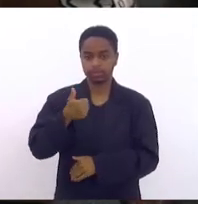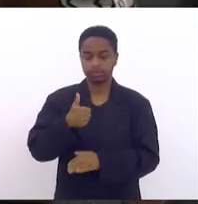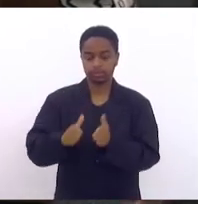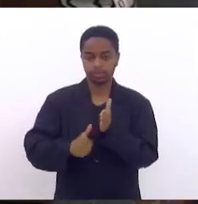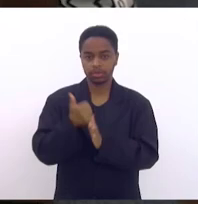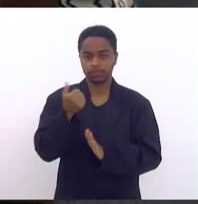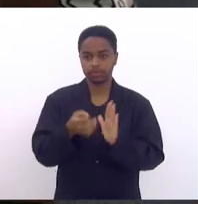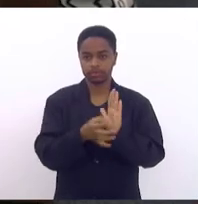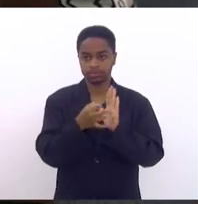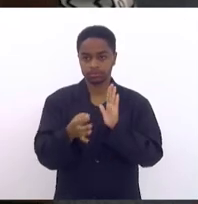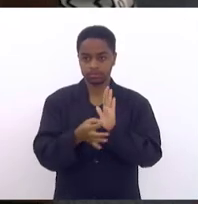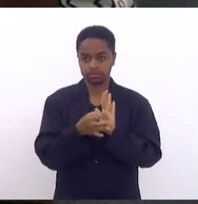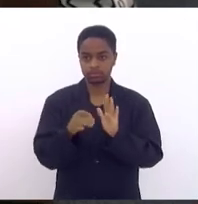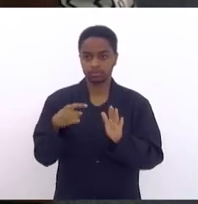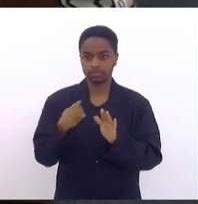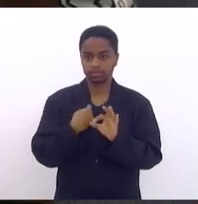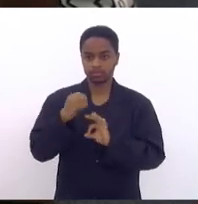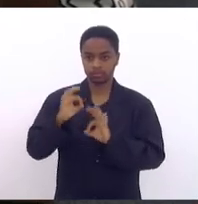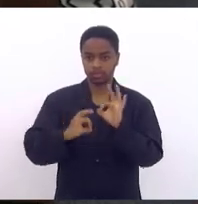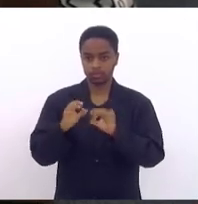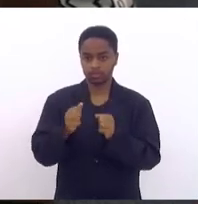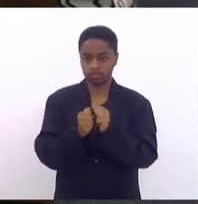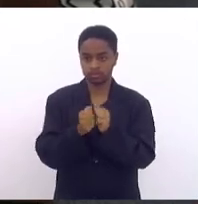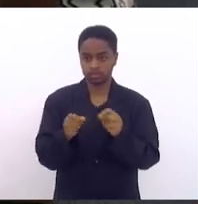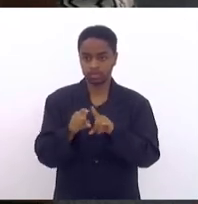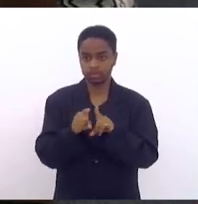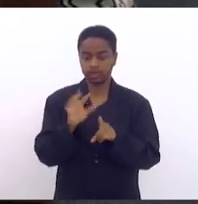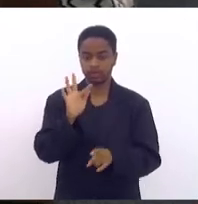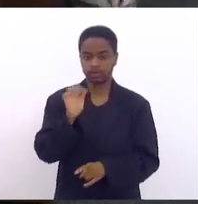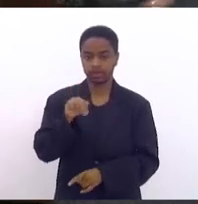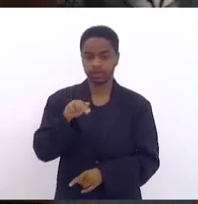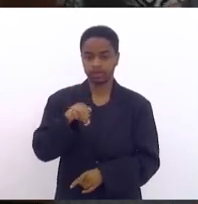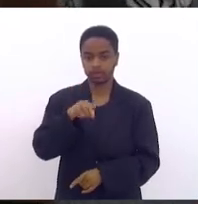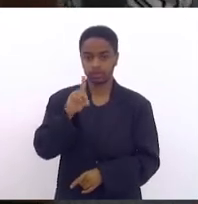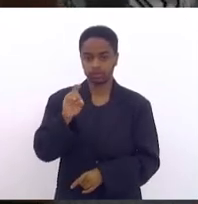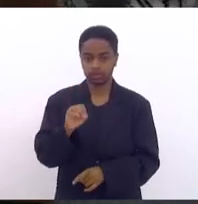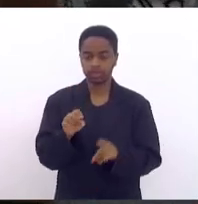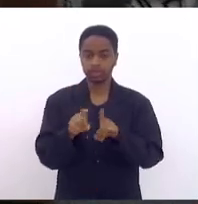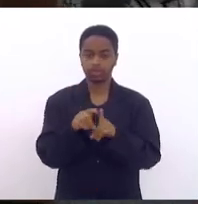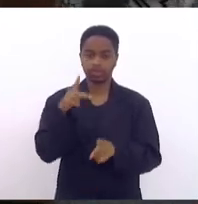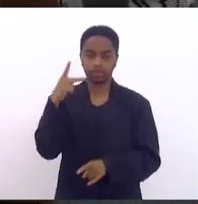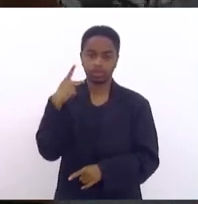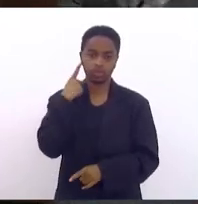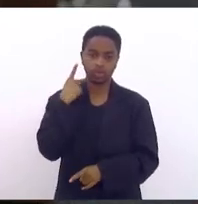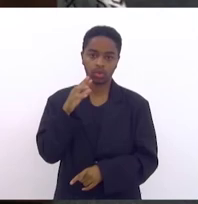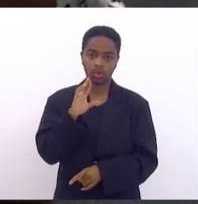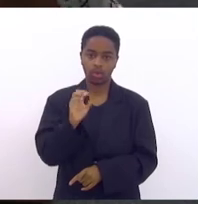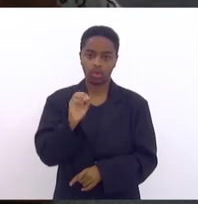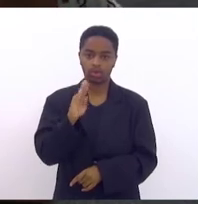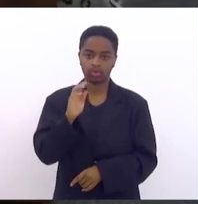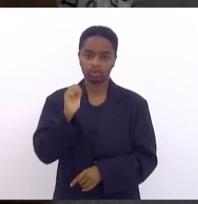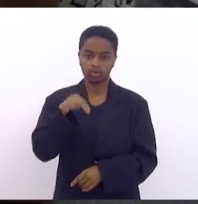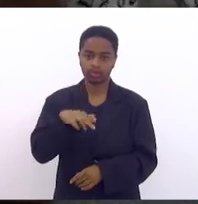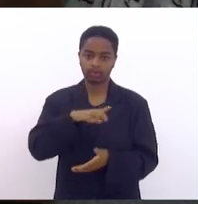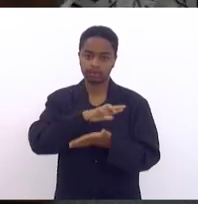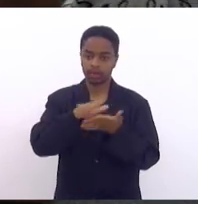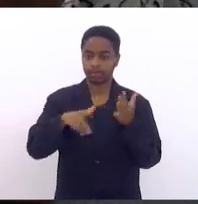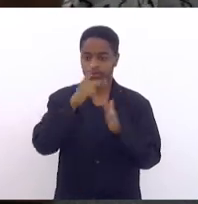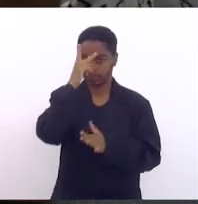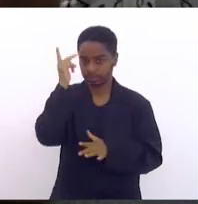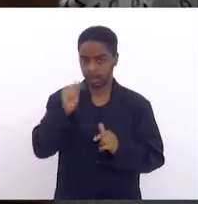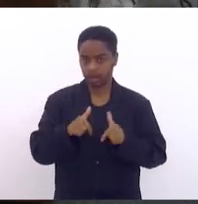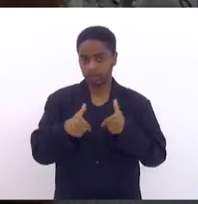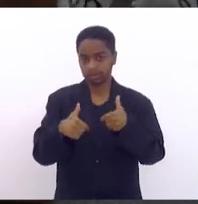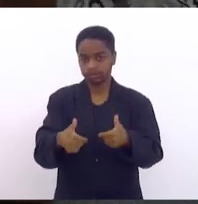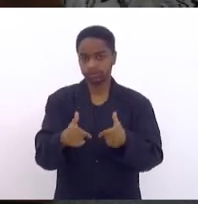da emenda, construímos junto, inclusive Fernando, ao nosso procurador também, Robson. Acho que muitas mãos aqui atuaram em prol